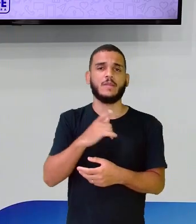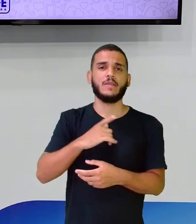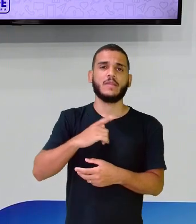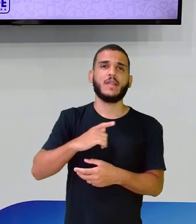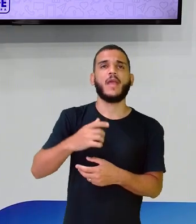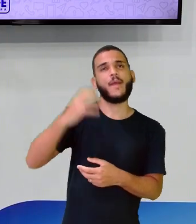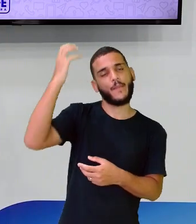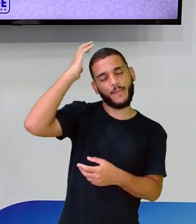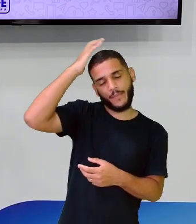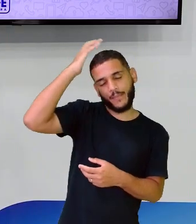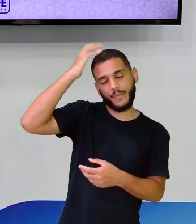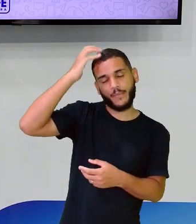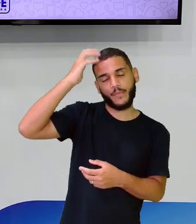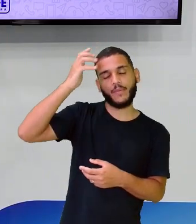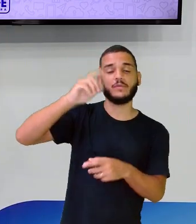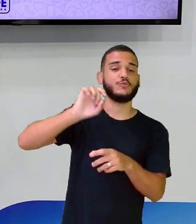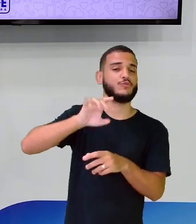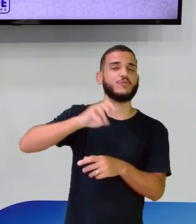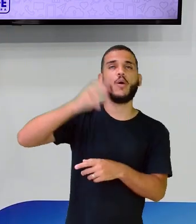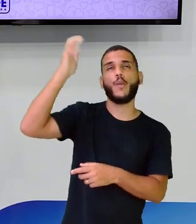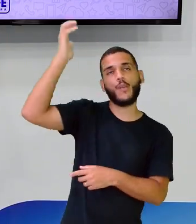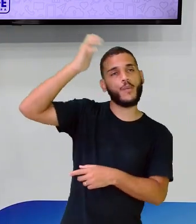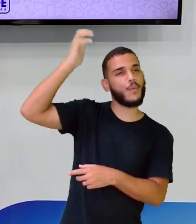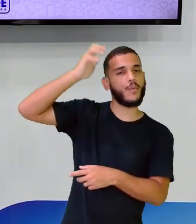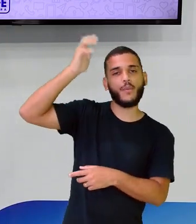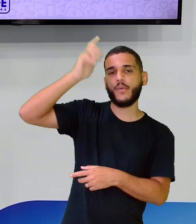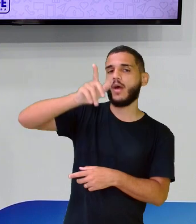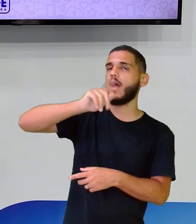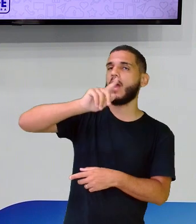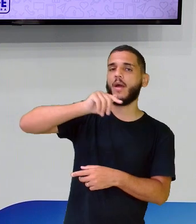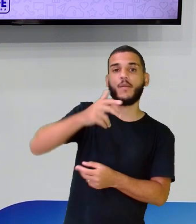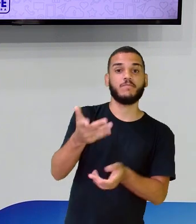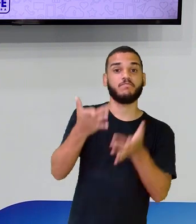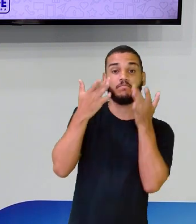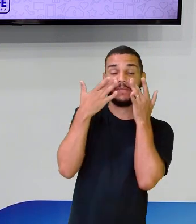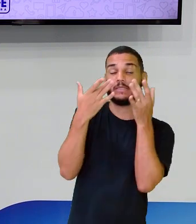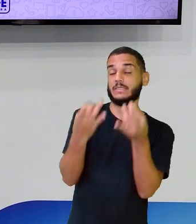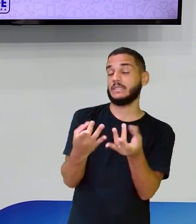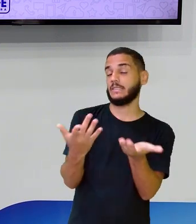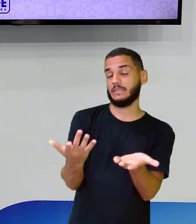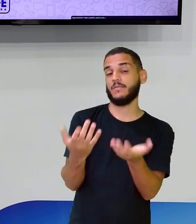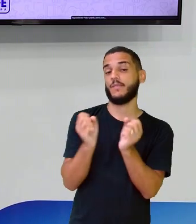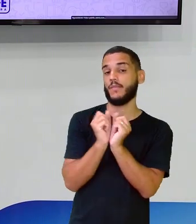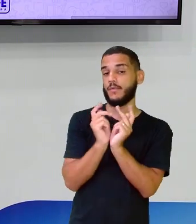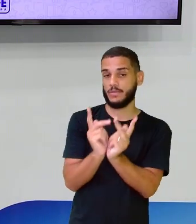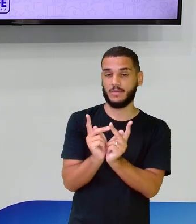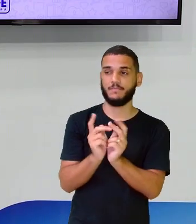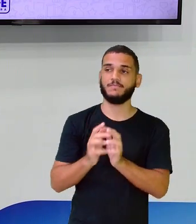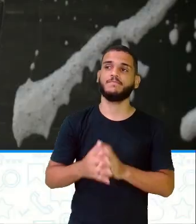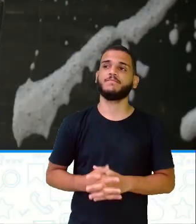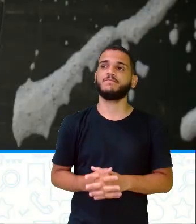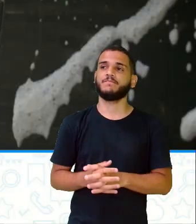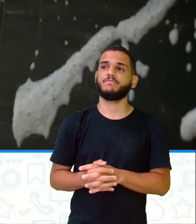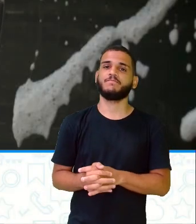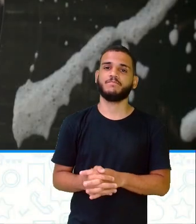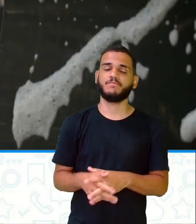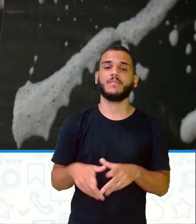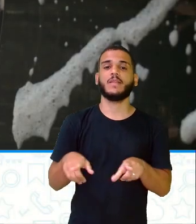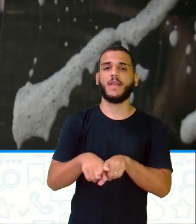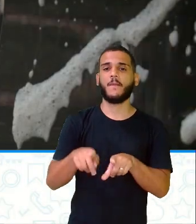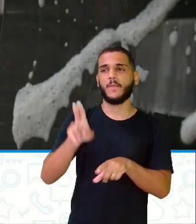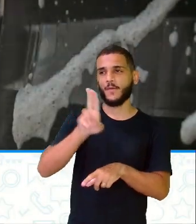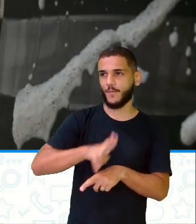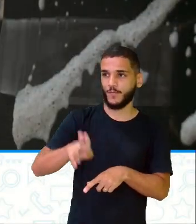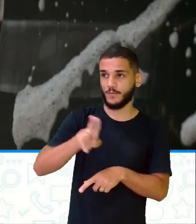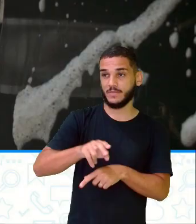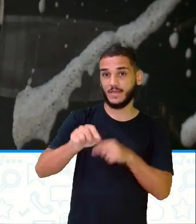e deixar o chuveiro só derramando água, hein? Presta atenção nisso também, tá? Olha, usar